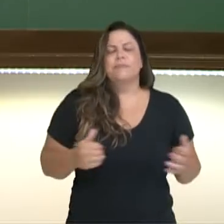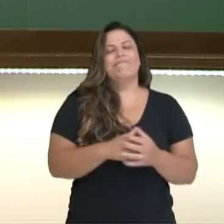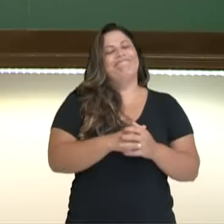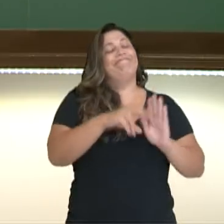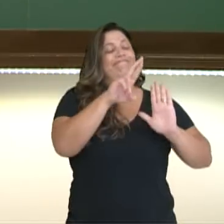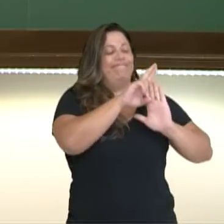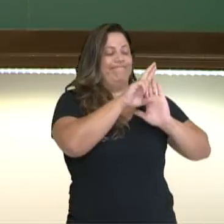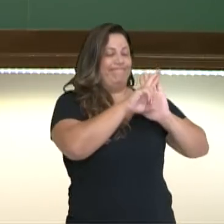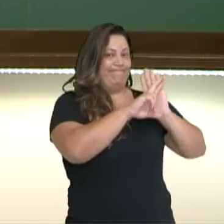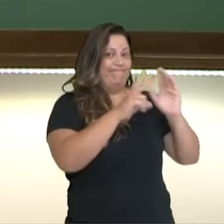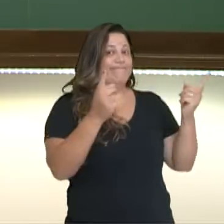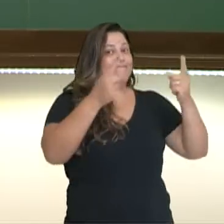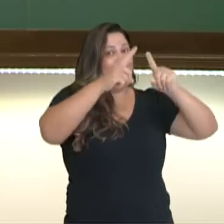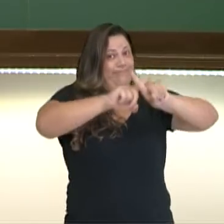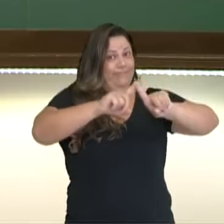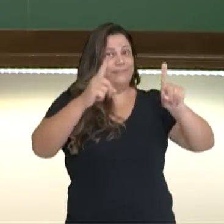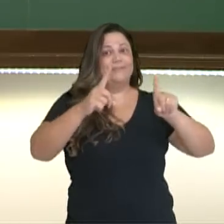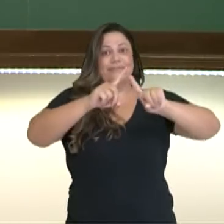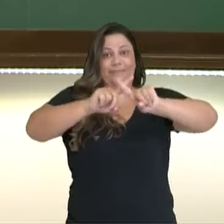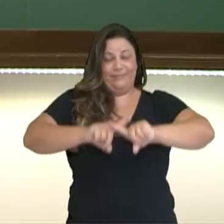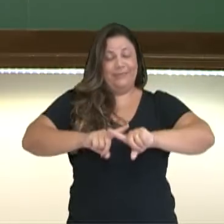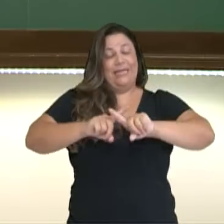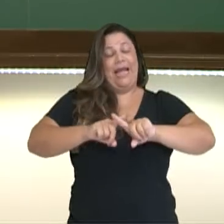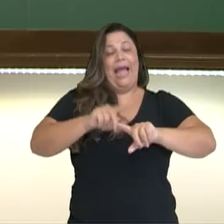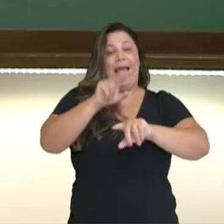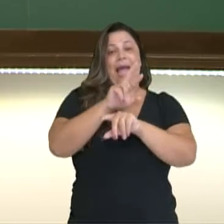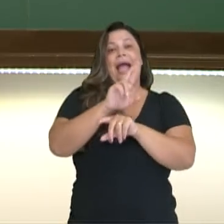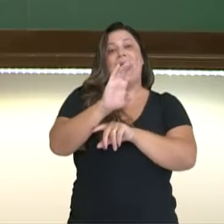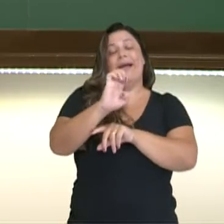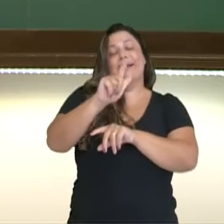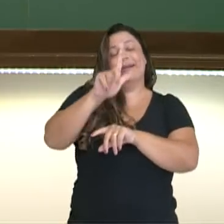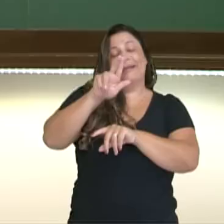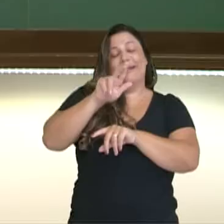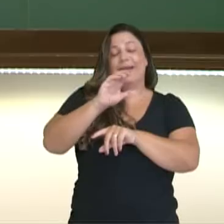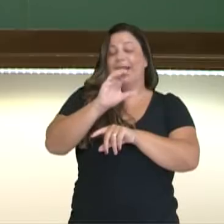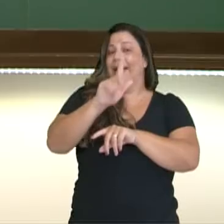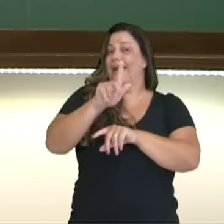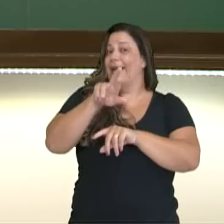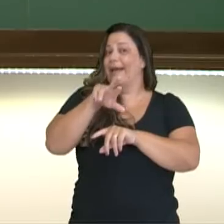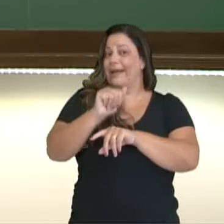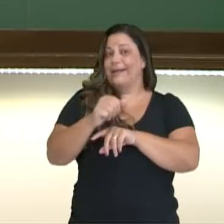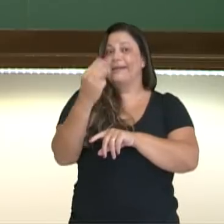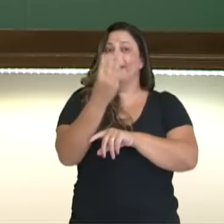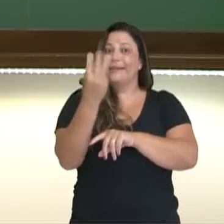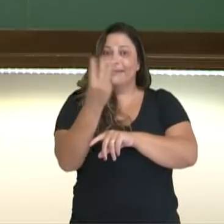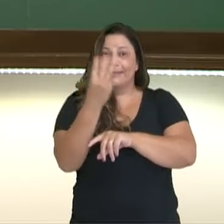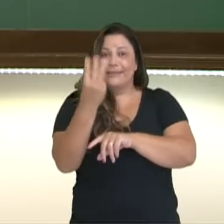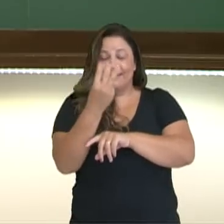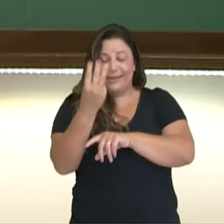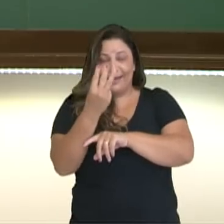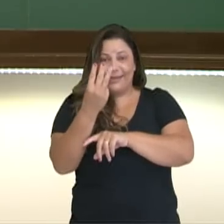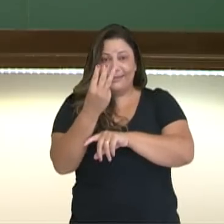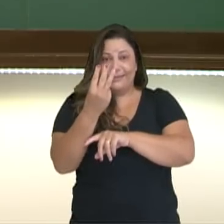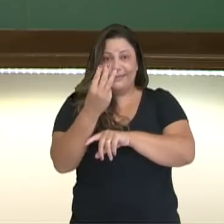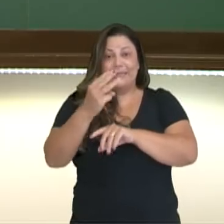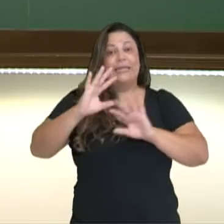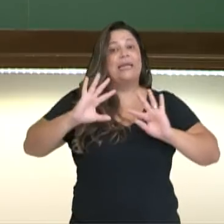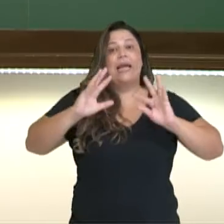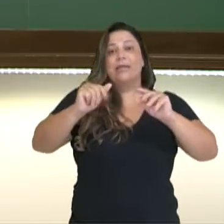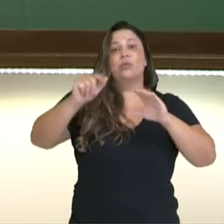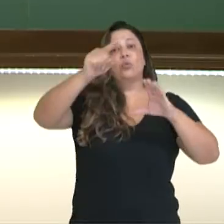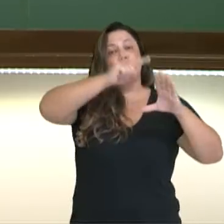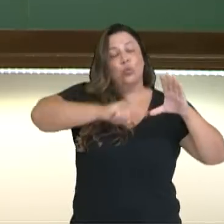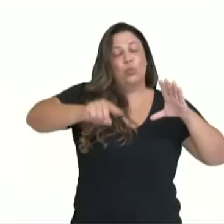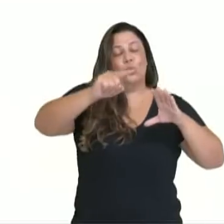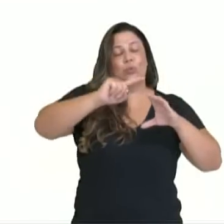de 3. Não deixem de usar a informação que nós conhecemos do comprimento da circunferência inteira. Então, façam, a gente